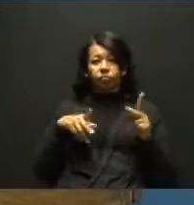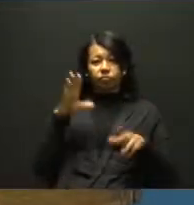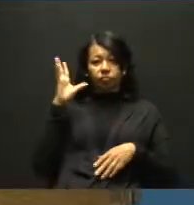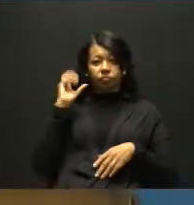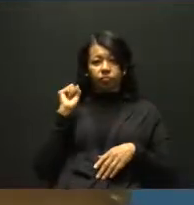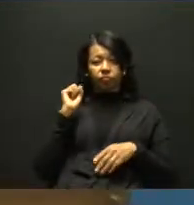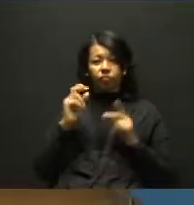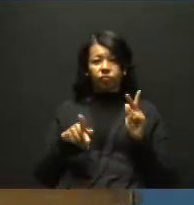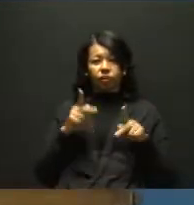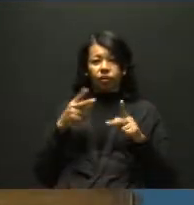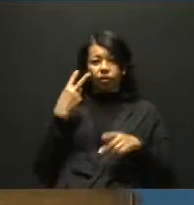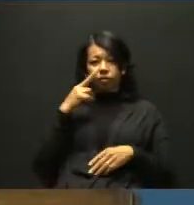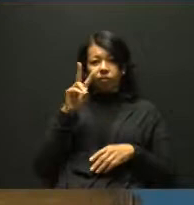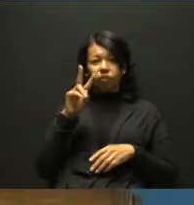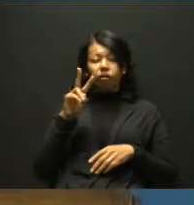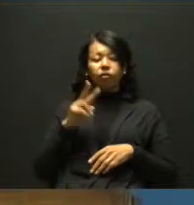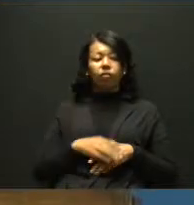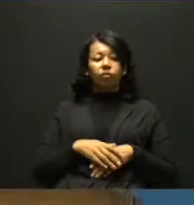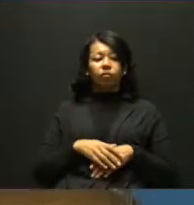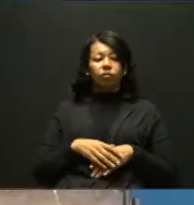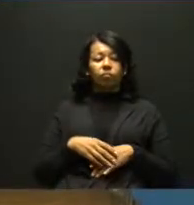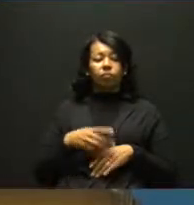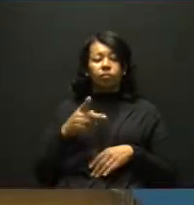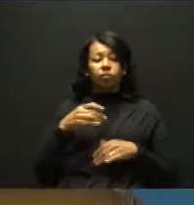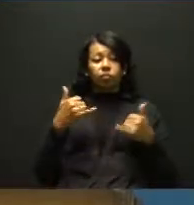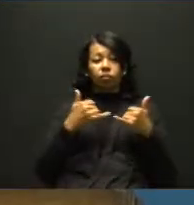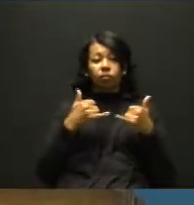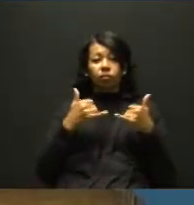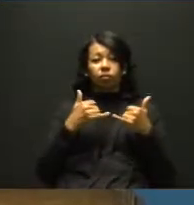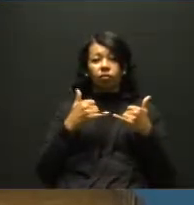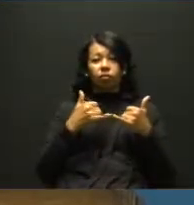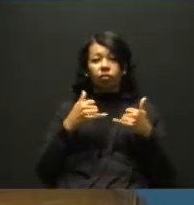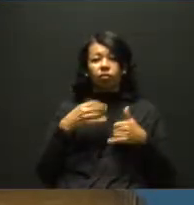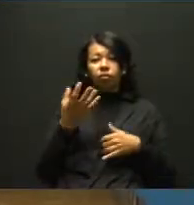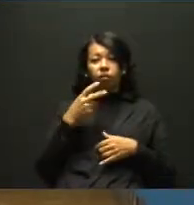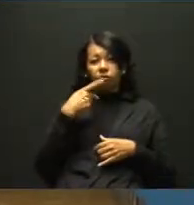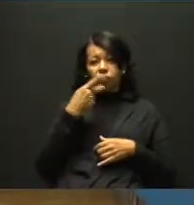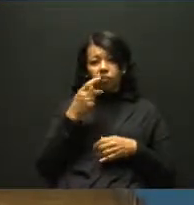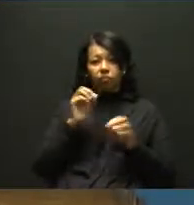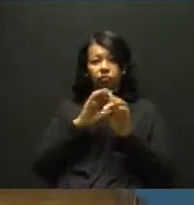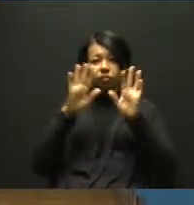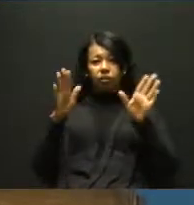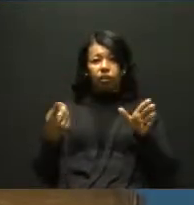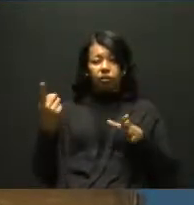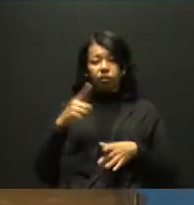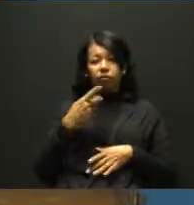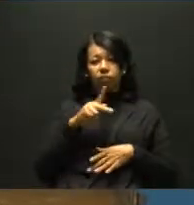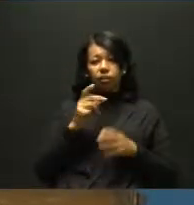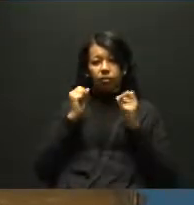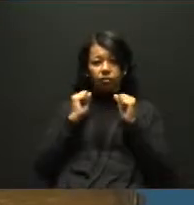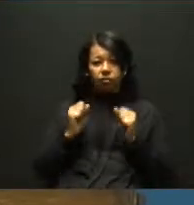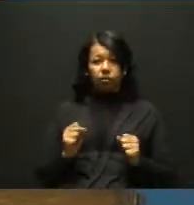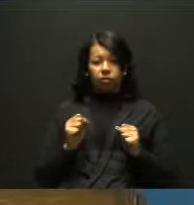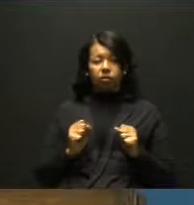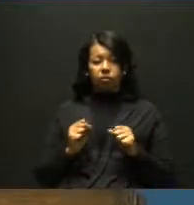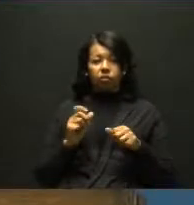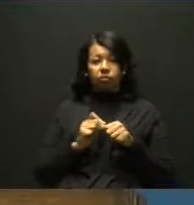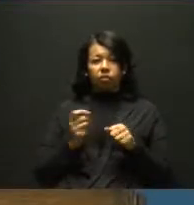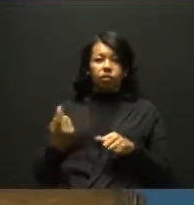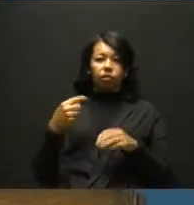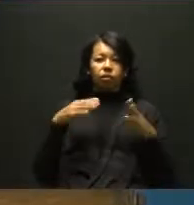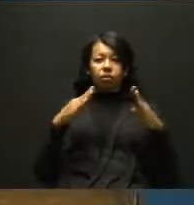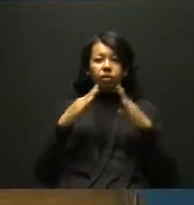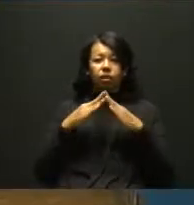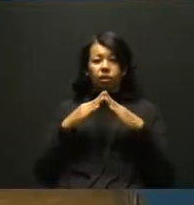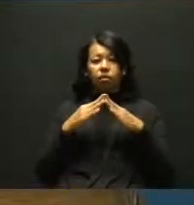na nossa rede social na verdade eu quero deixar bem claro para que possamos fazer essa casa